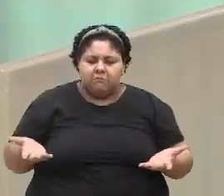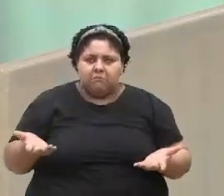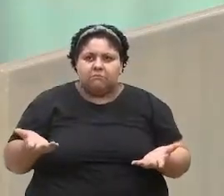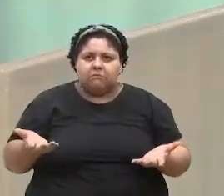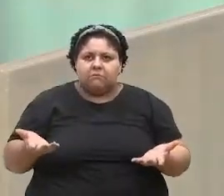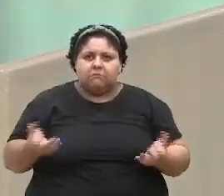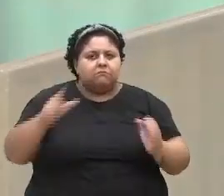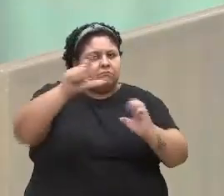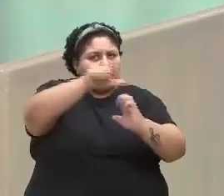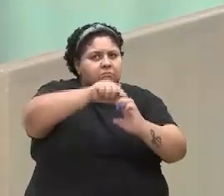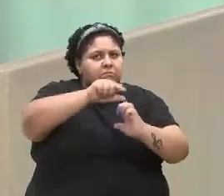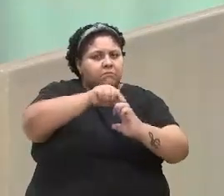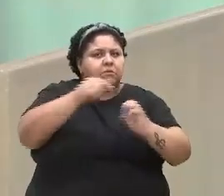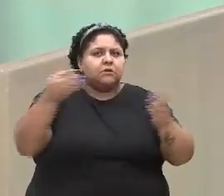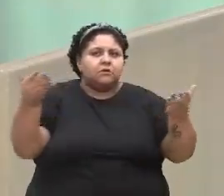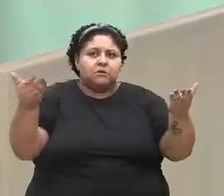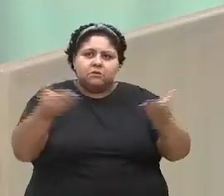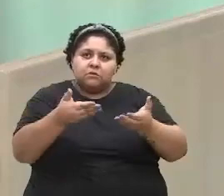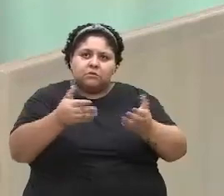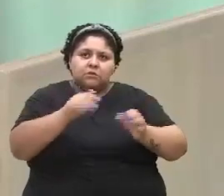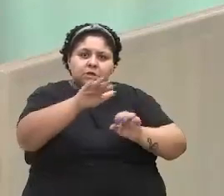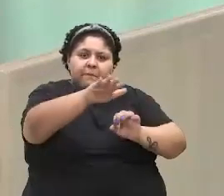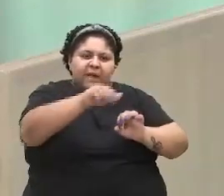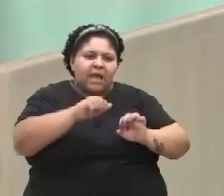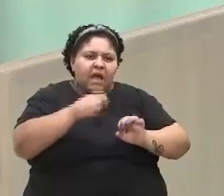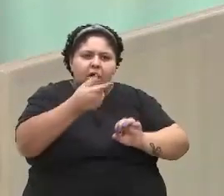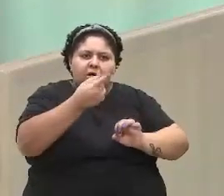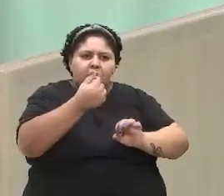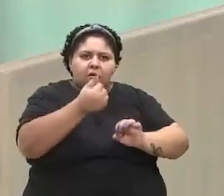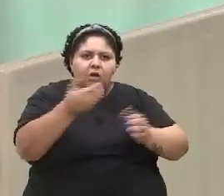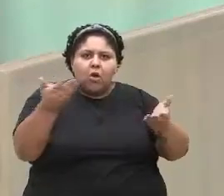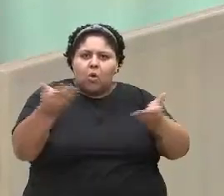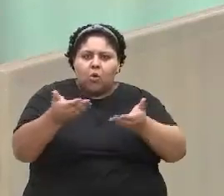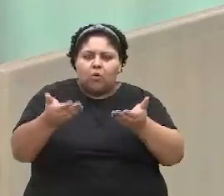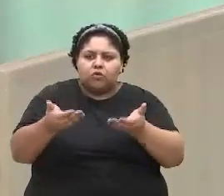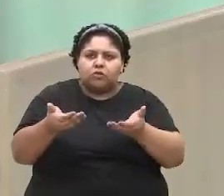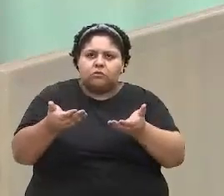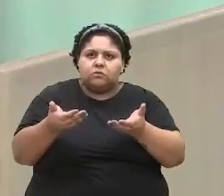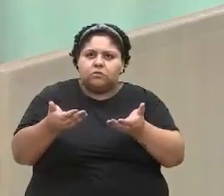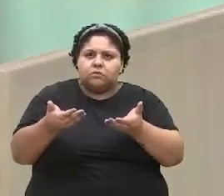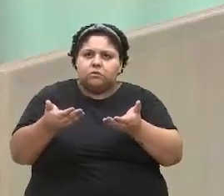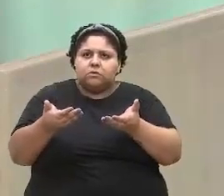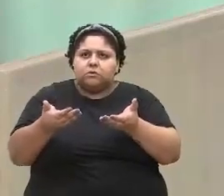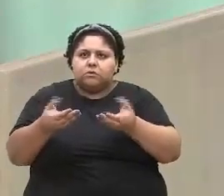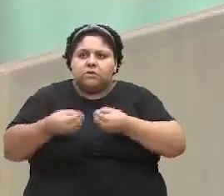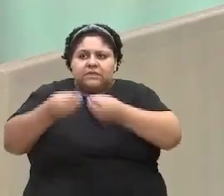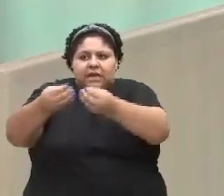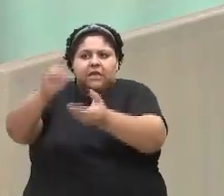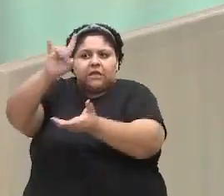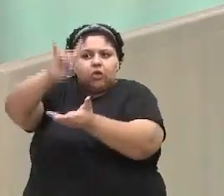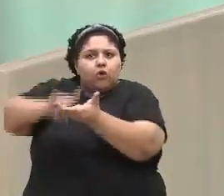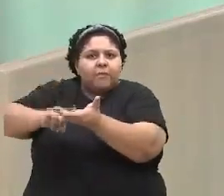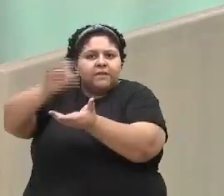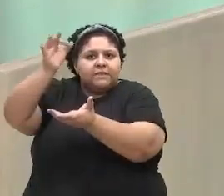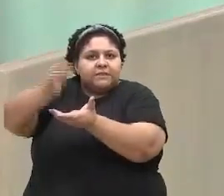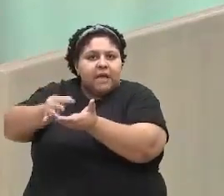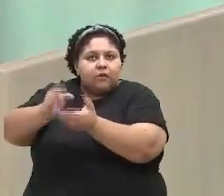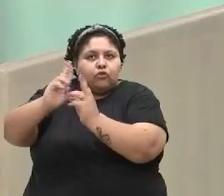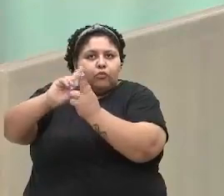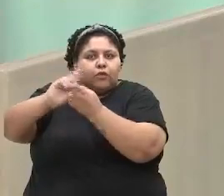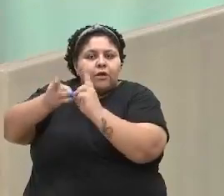as empresas que já recolheram dinheiro e que não estão dando a documentação necessária para o